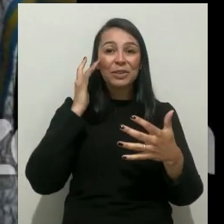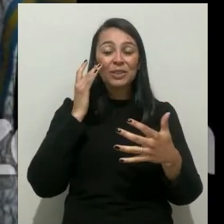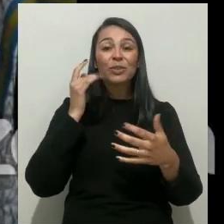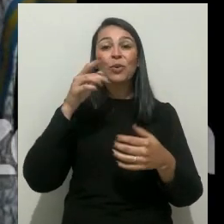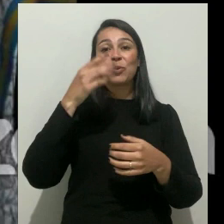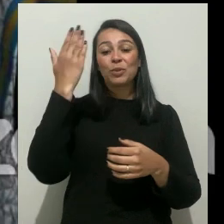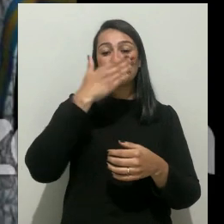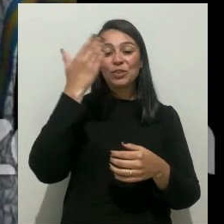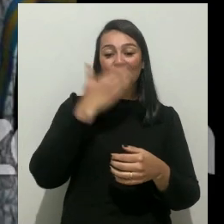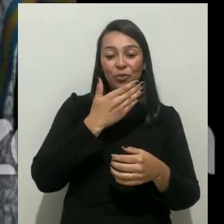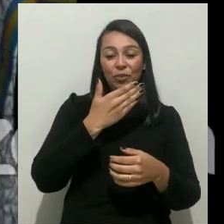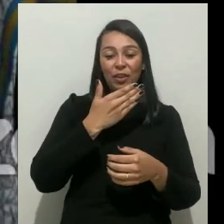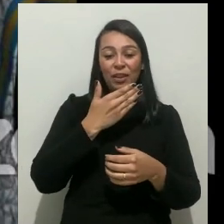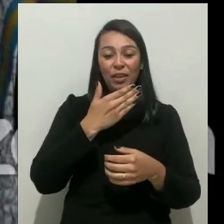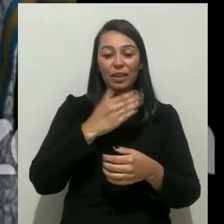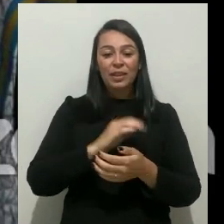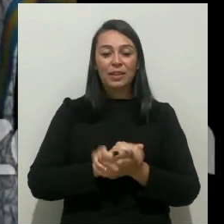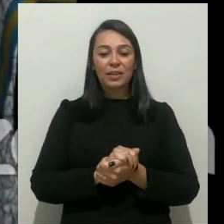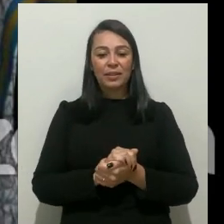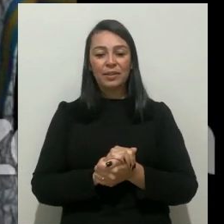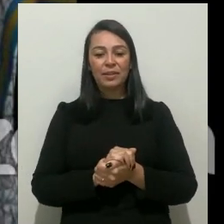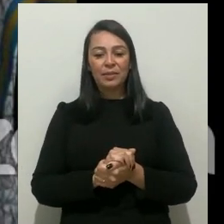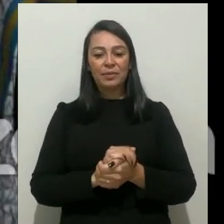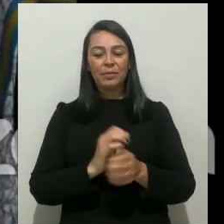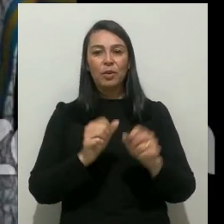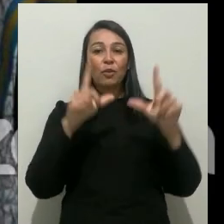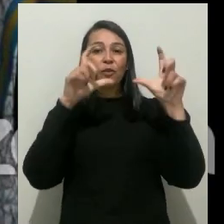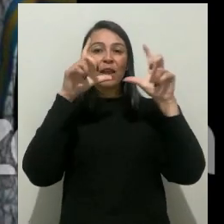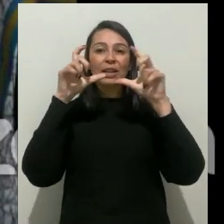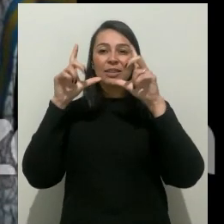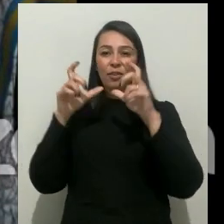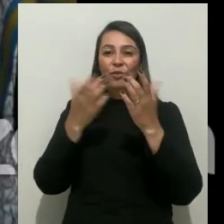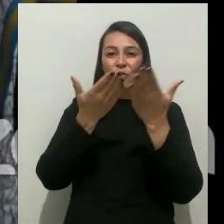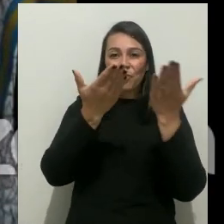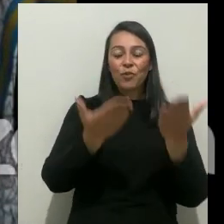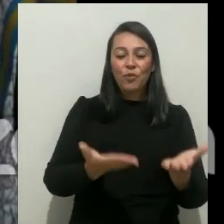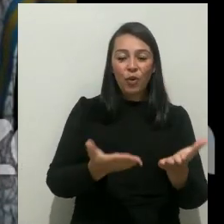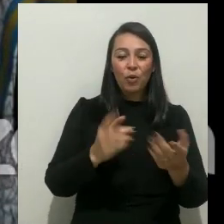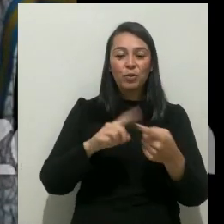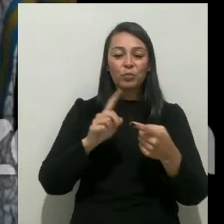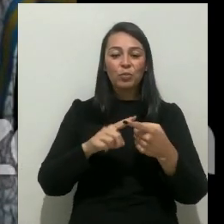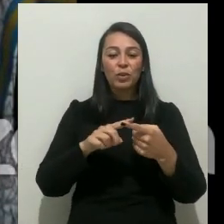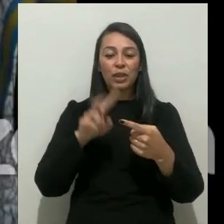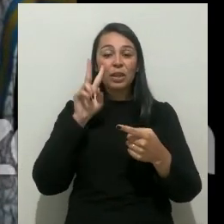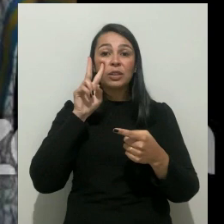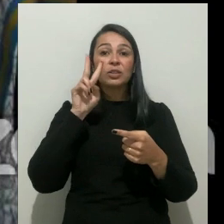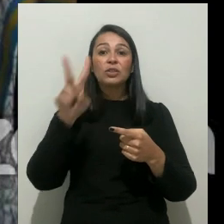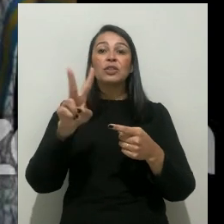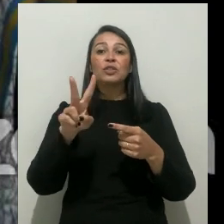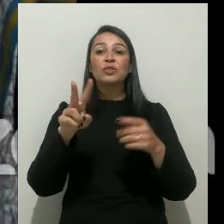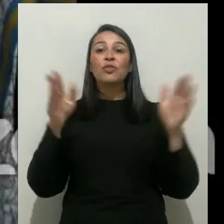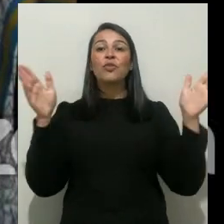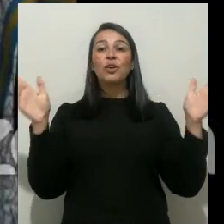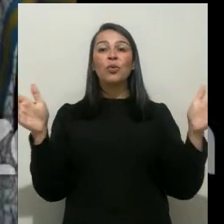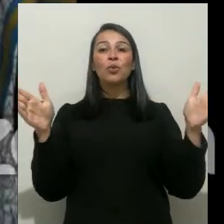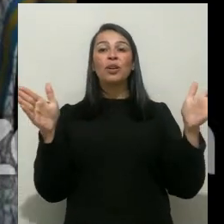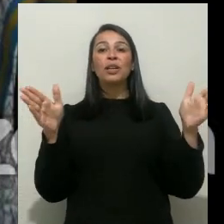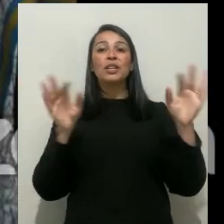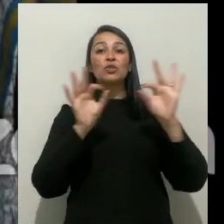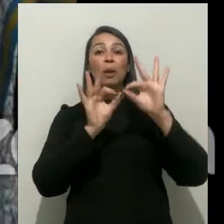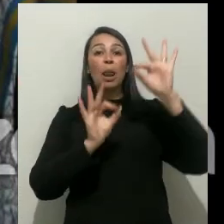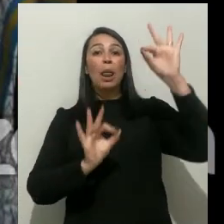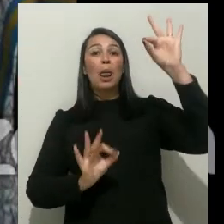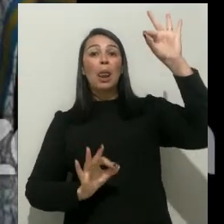essa foto com o meu rosto, a escala do rosto dele, isso muito trazer para a gente, porque a gente vê o Cristo de longe e fica olhando para ele e não entende